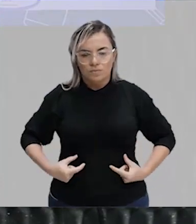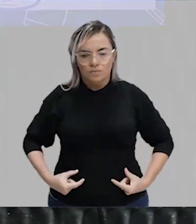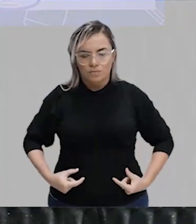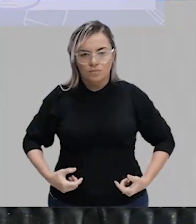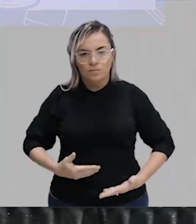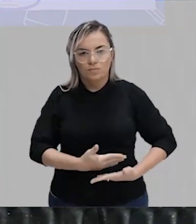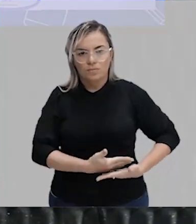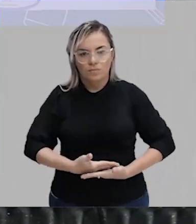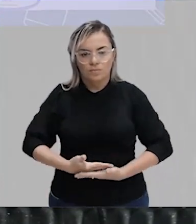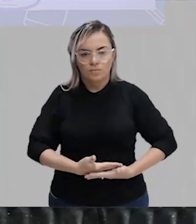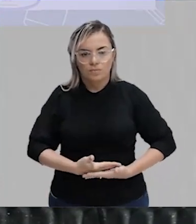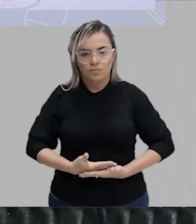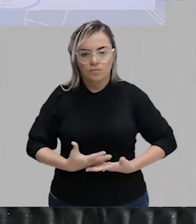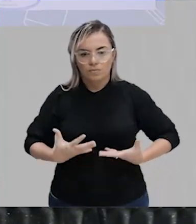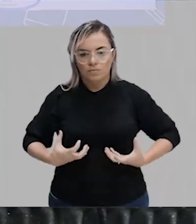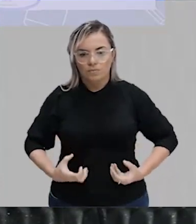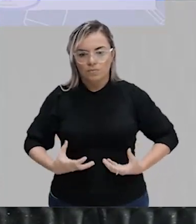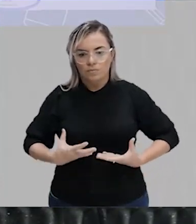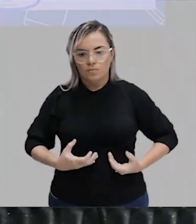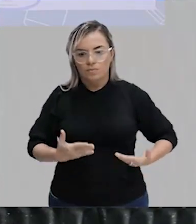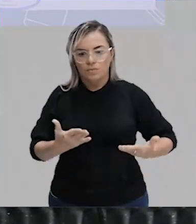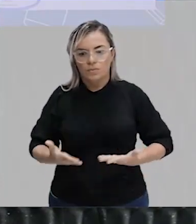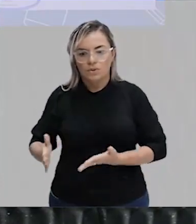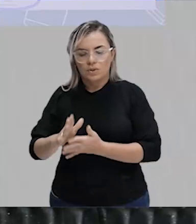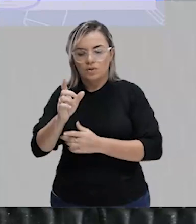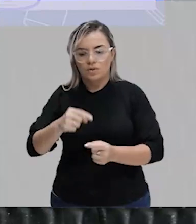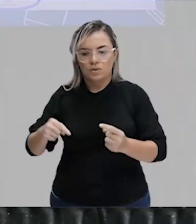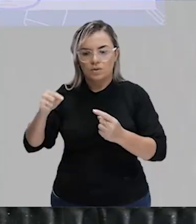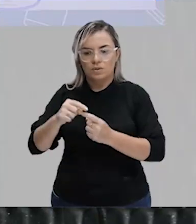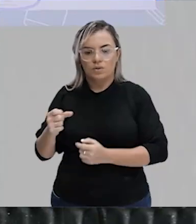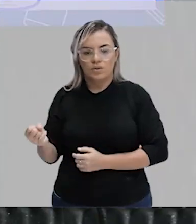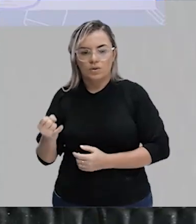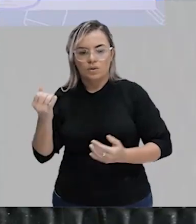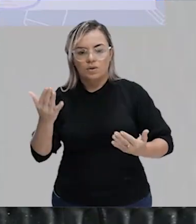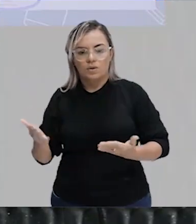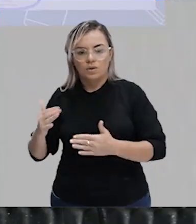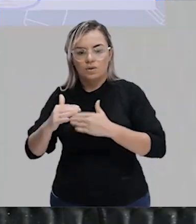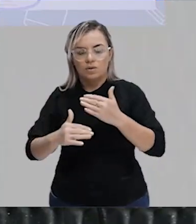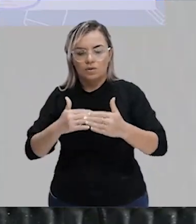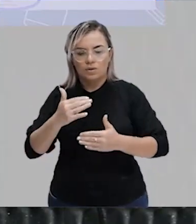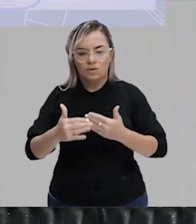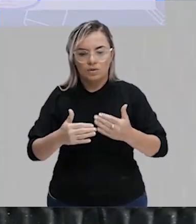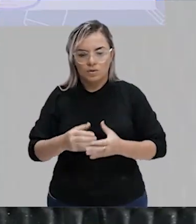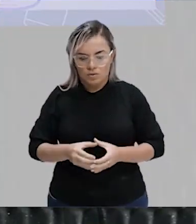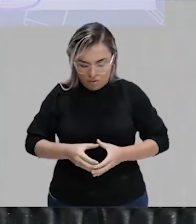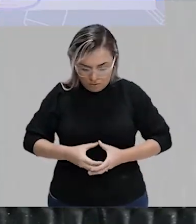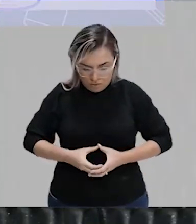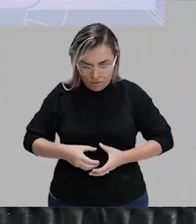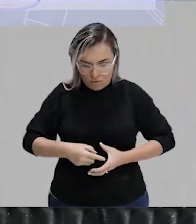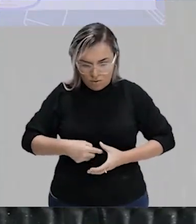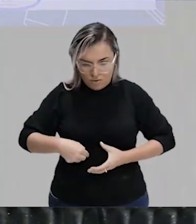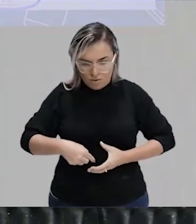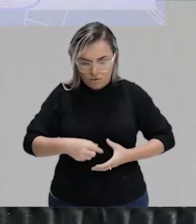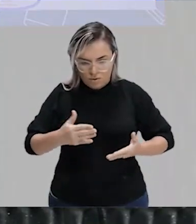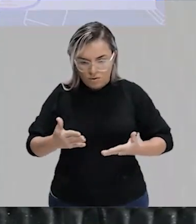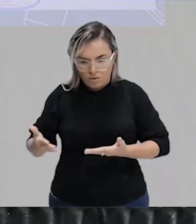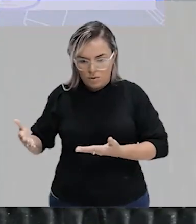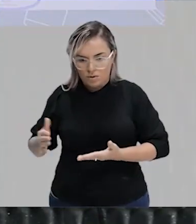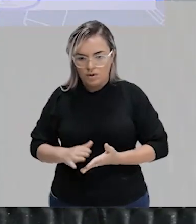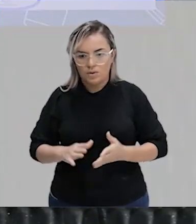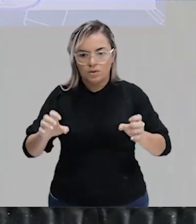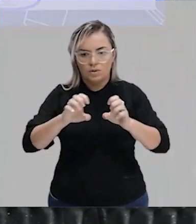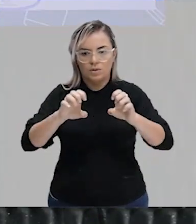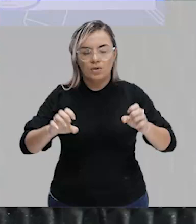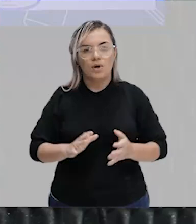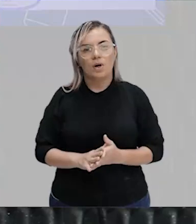dessas estruturas é o saco vitelínico, destacado na imagem. É isso aqui, ó, que tá destacando aqui.